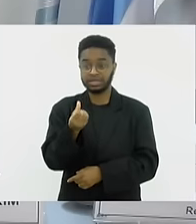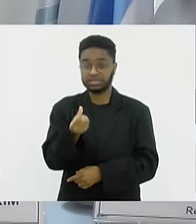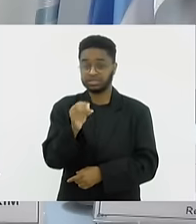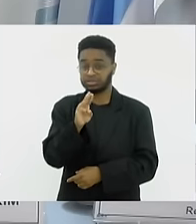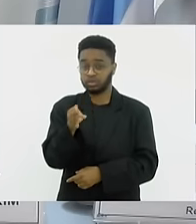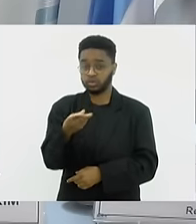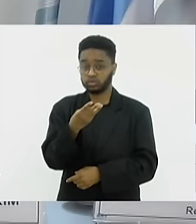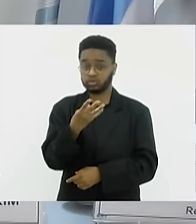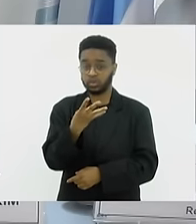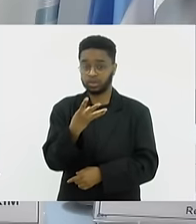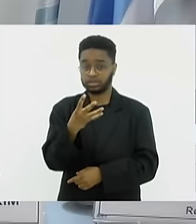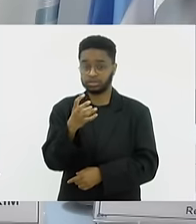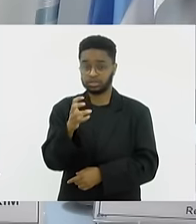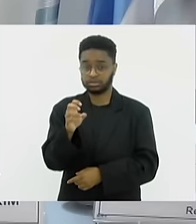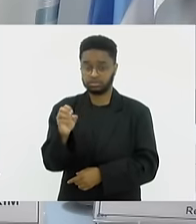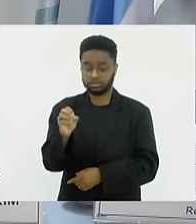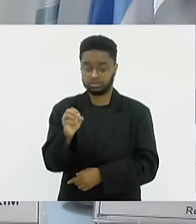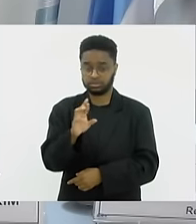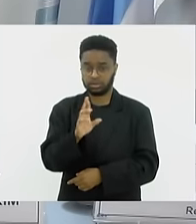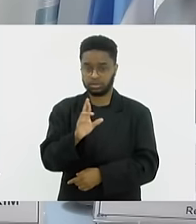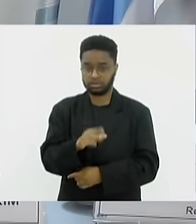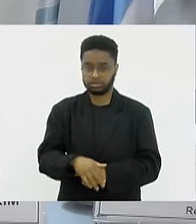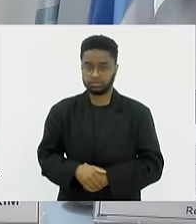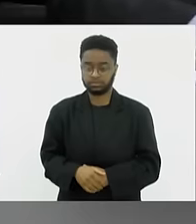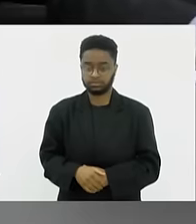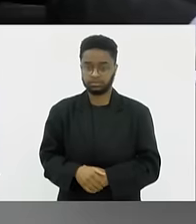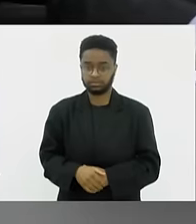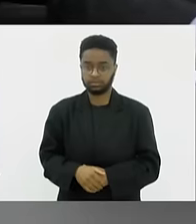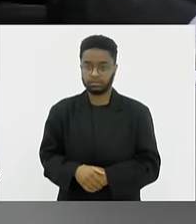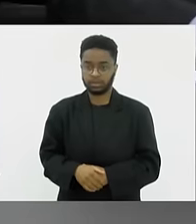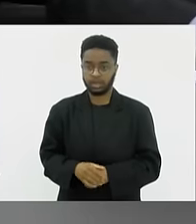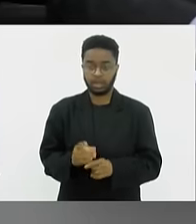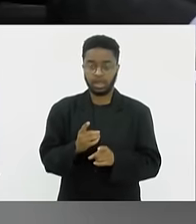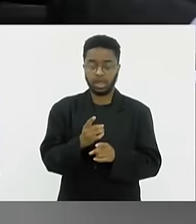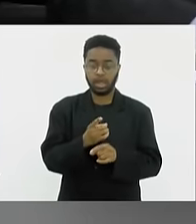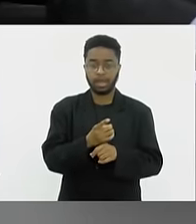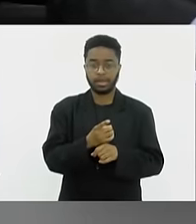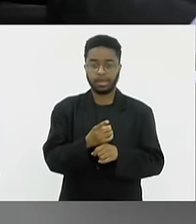6.435.000. Reais. É rastreamento de quê? Esse é rastreamento dos ônibus.